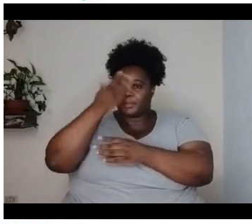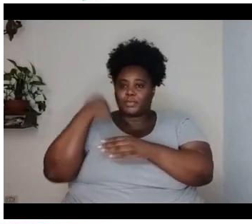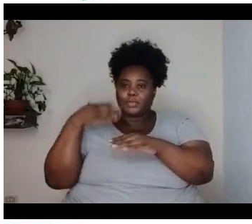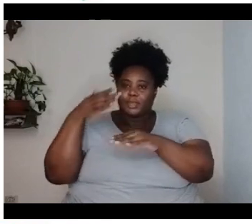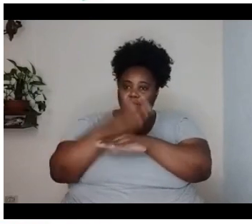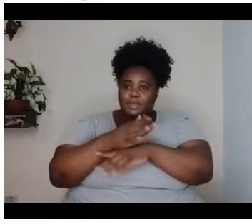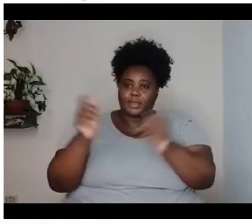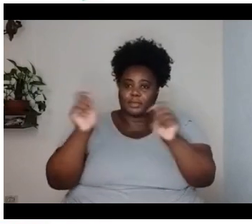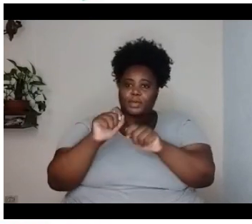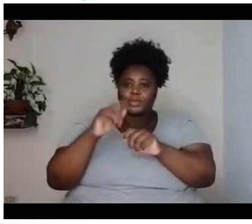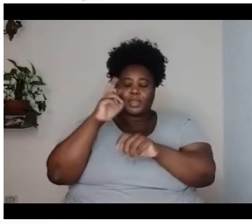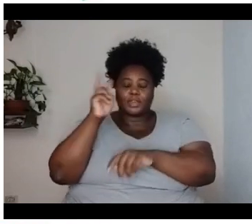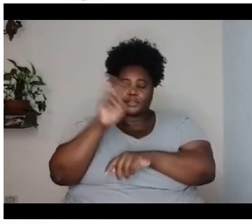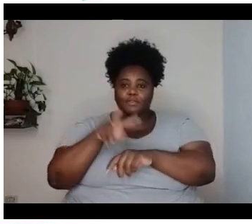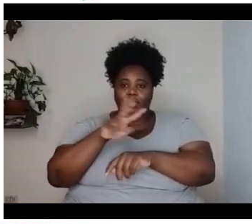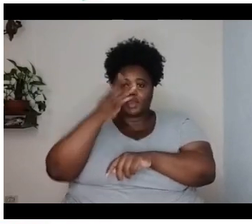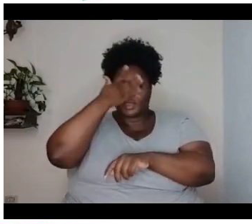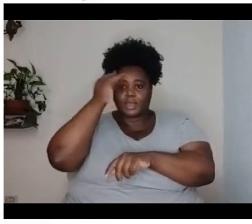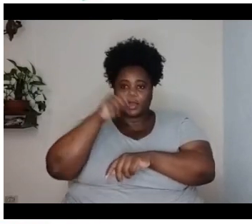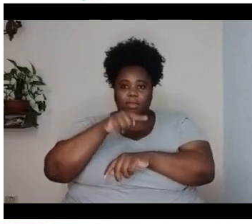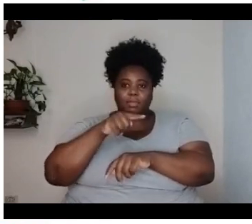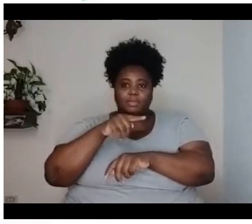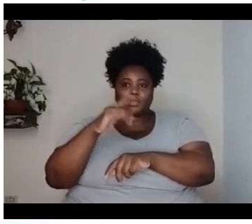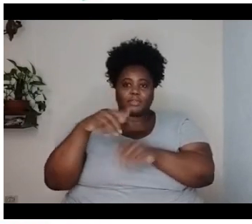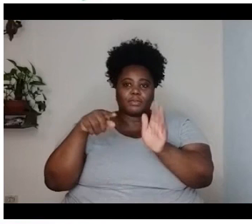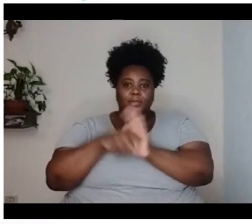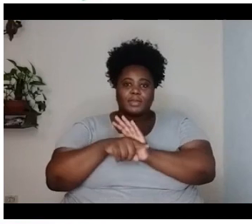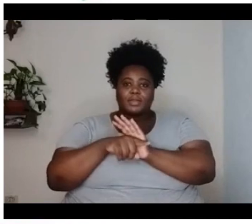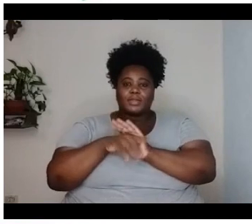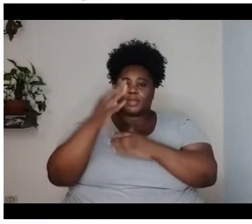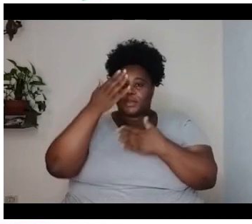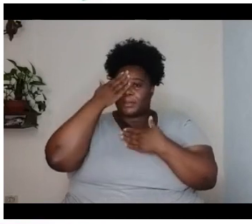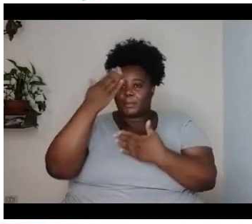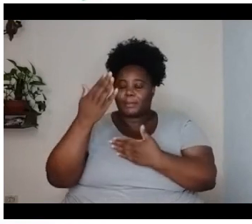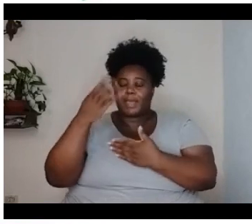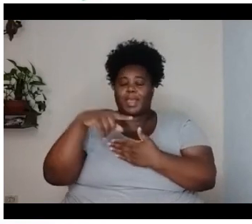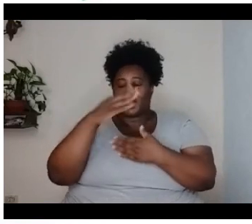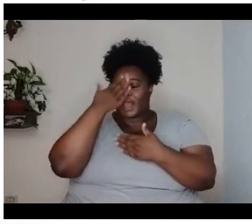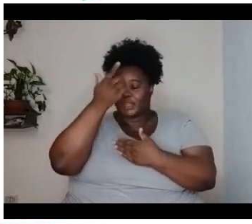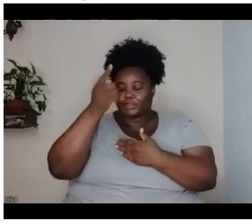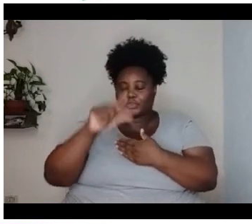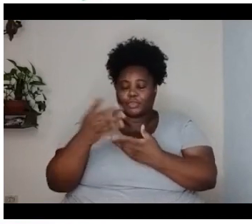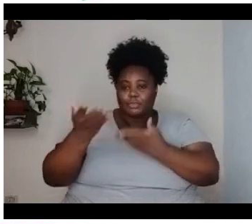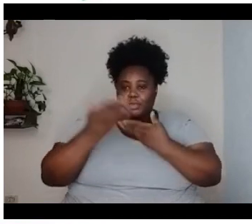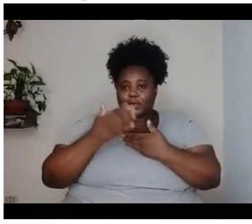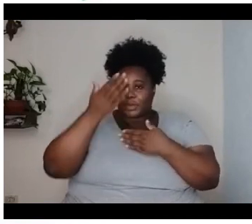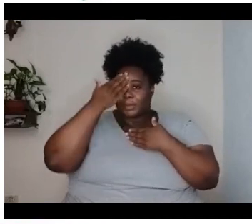poder assistir, né? O pessoal, a gente sempre me pergunta. Obrigada, gente. Obrigada mais uma vez pelo convite.